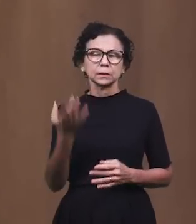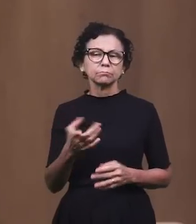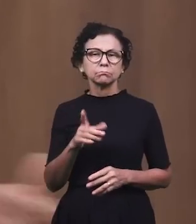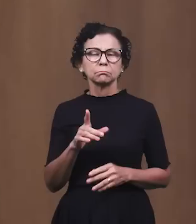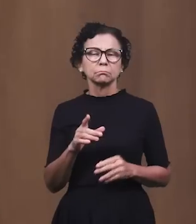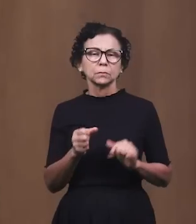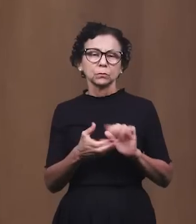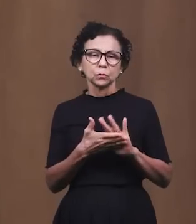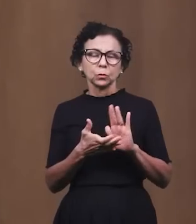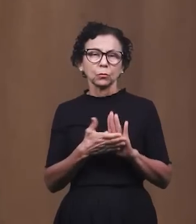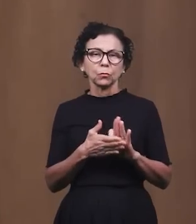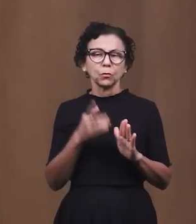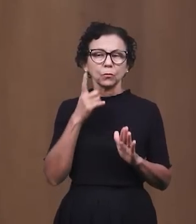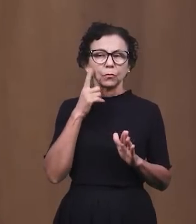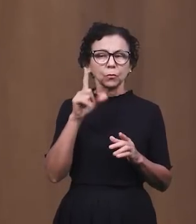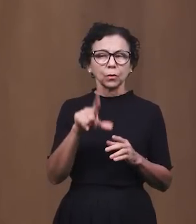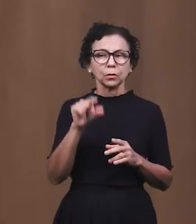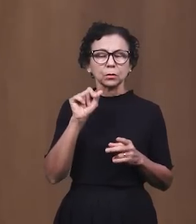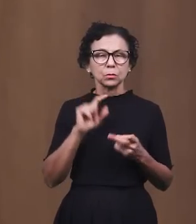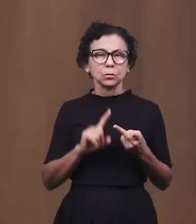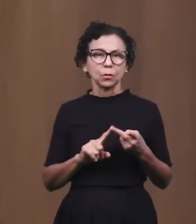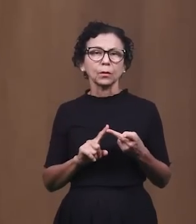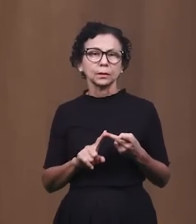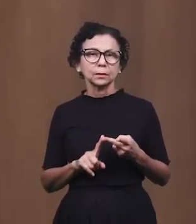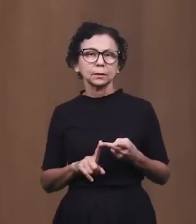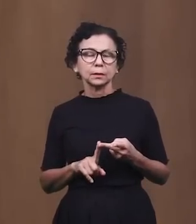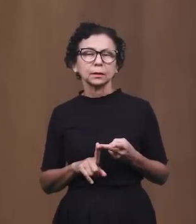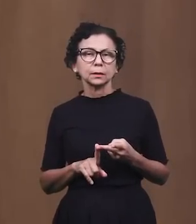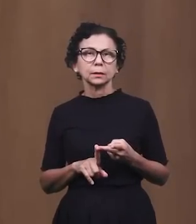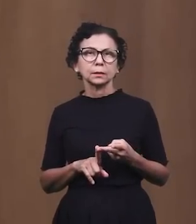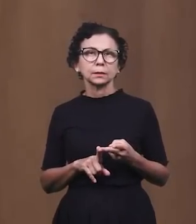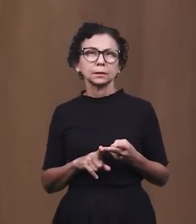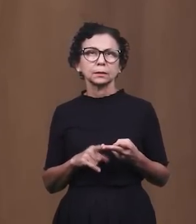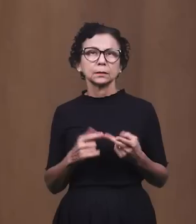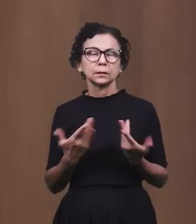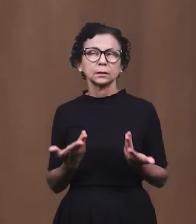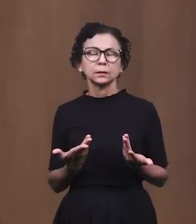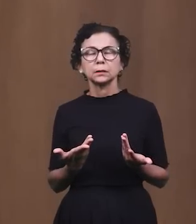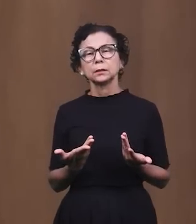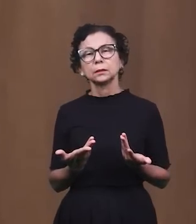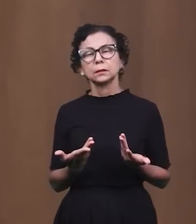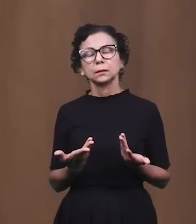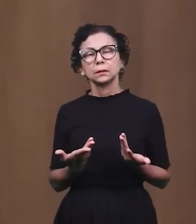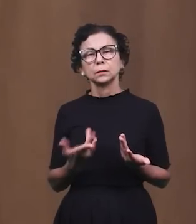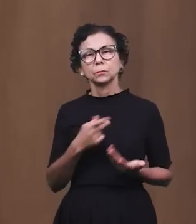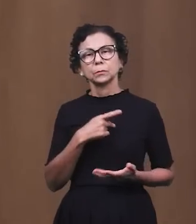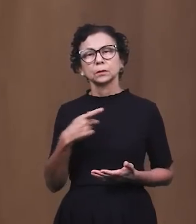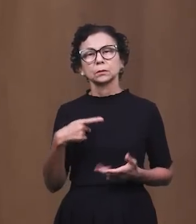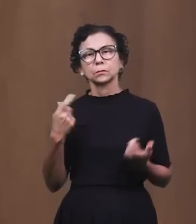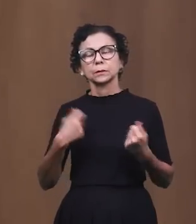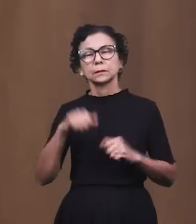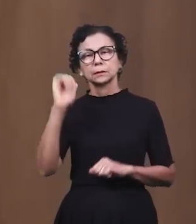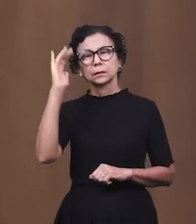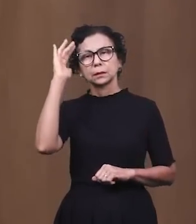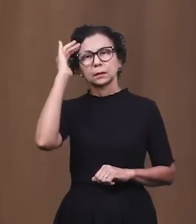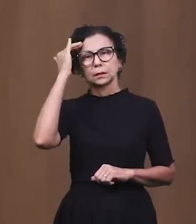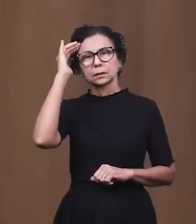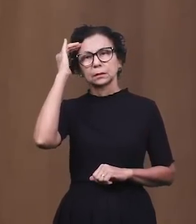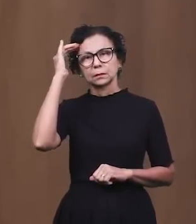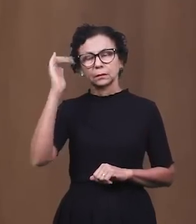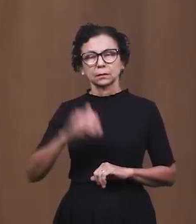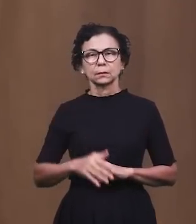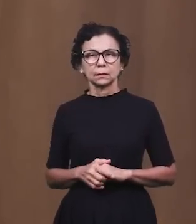palavra, né? O pastor tem que estar entendendo o culto profético para